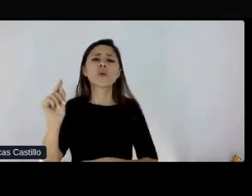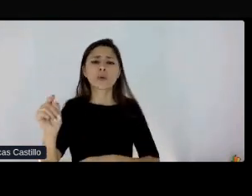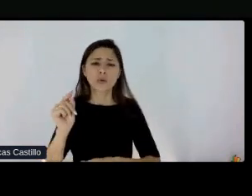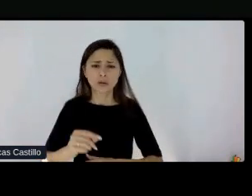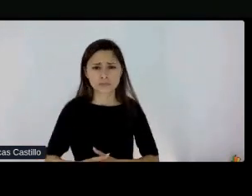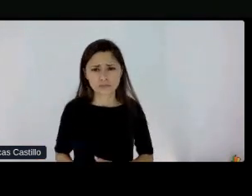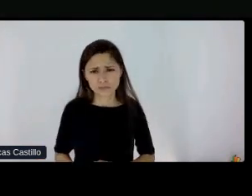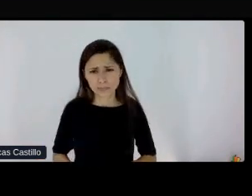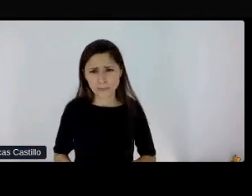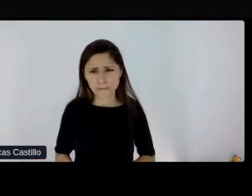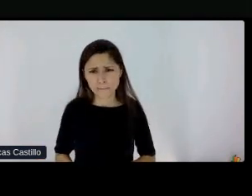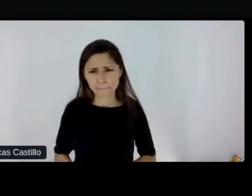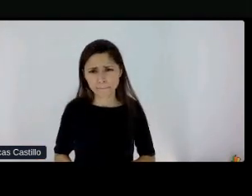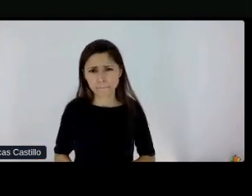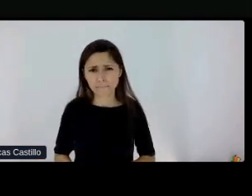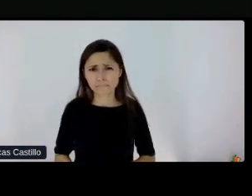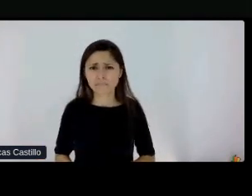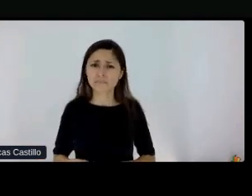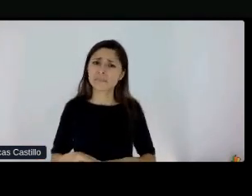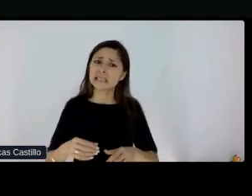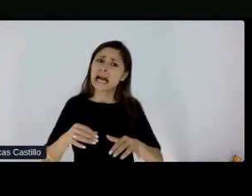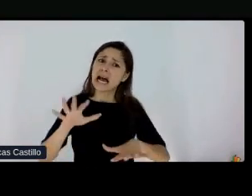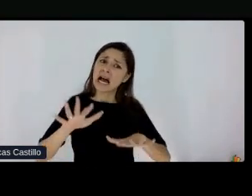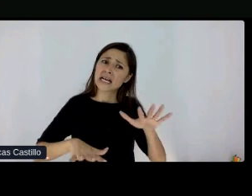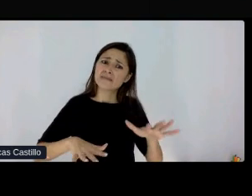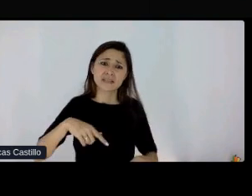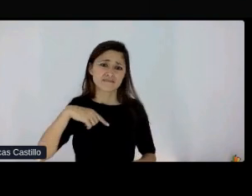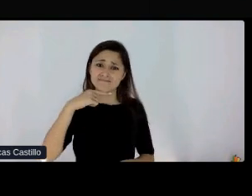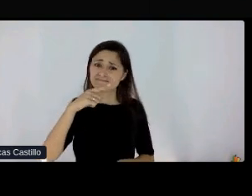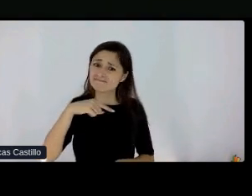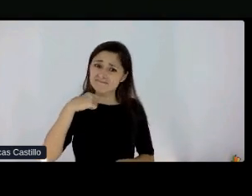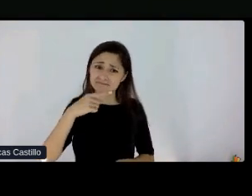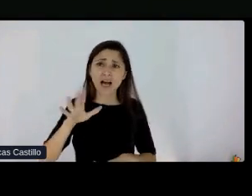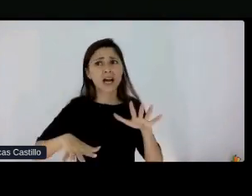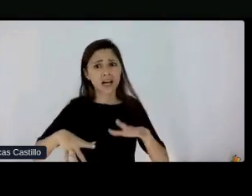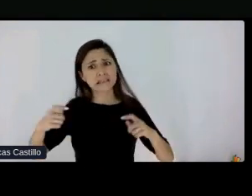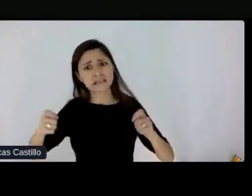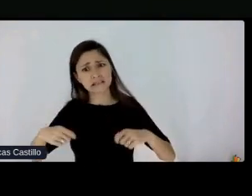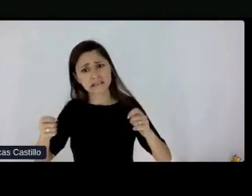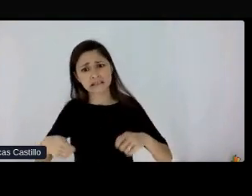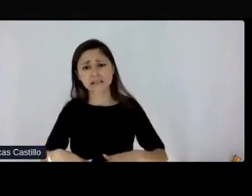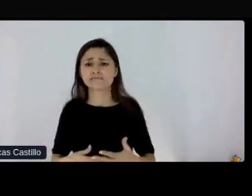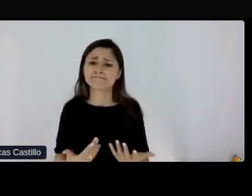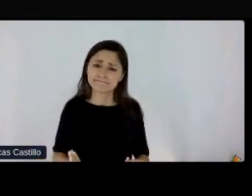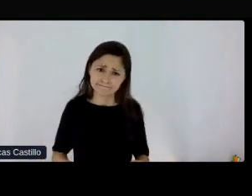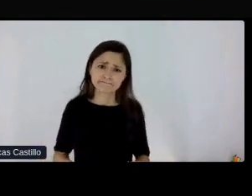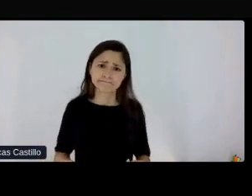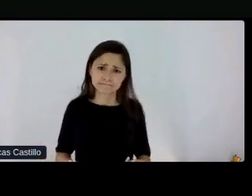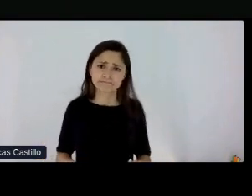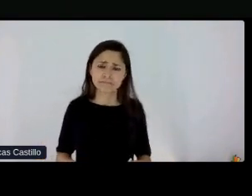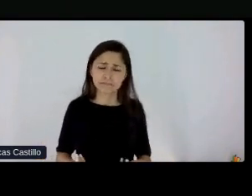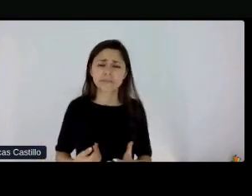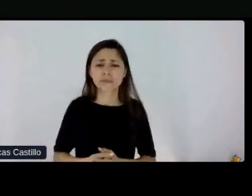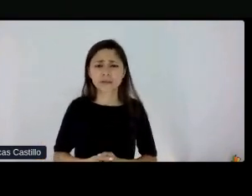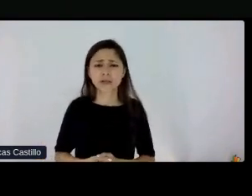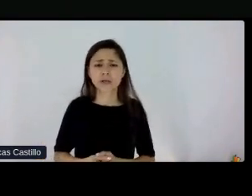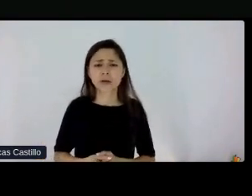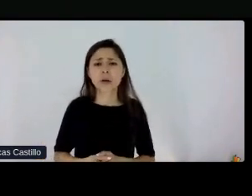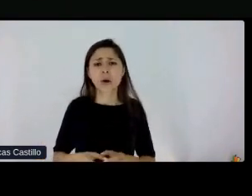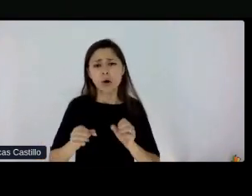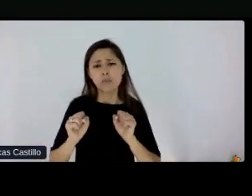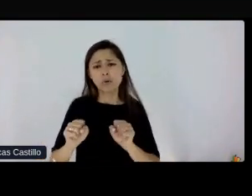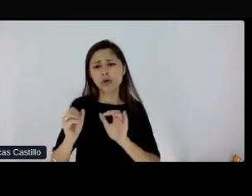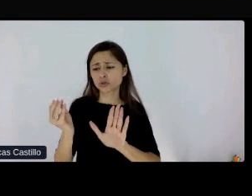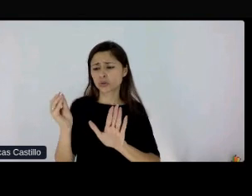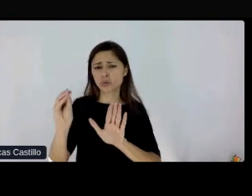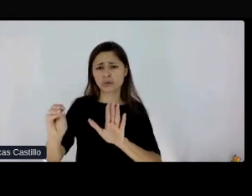Só que nem sempre dá para a gente fazer isso. Se a gente sabe que a gente não consegue fazer isso, a gente pode oferecer a opção